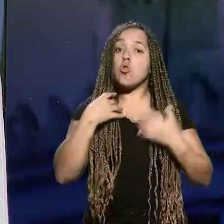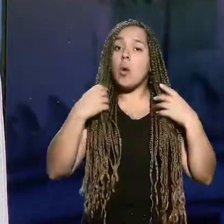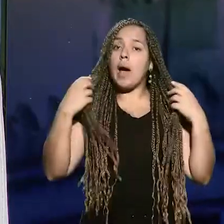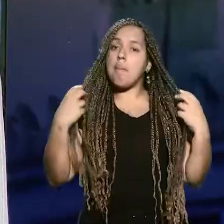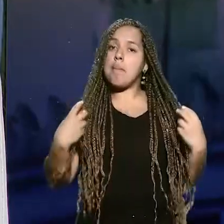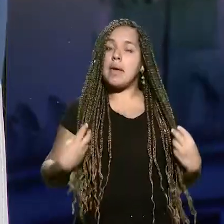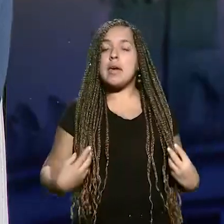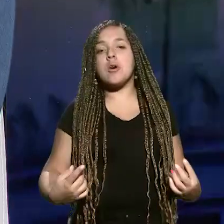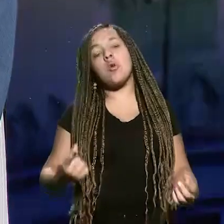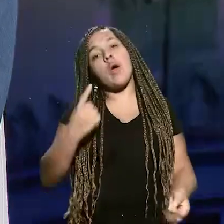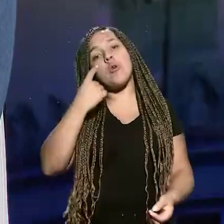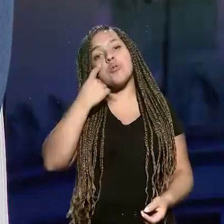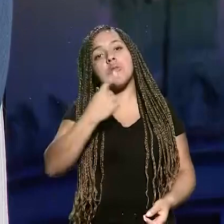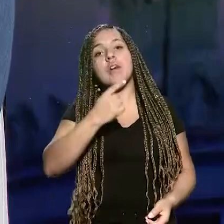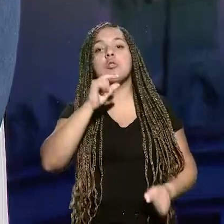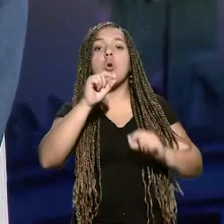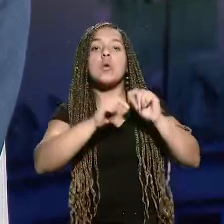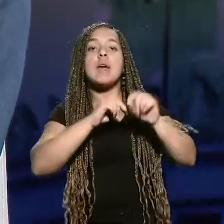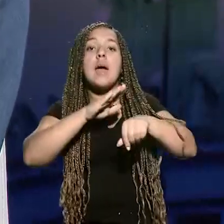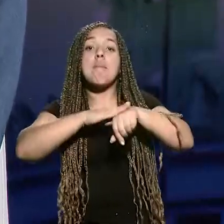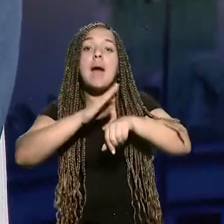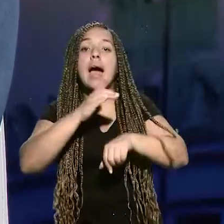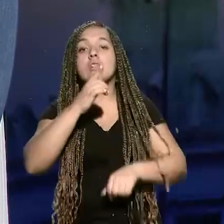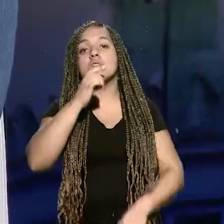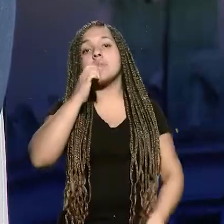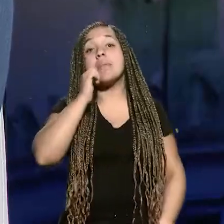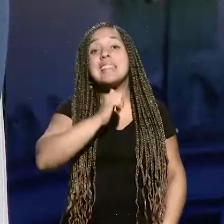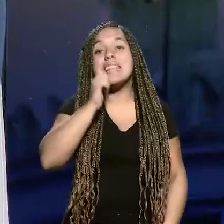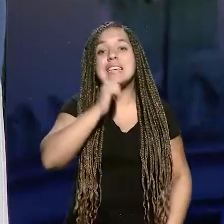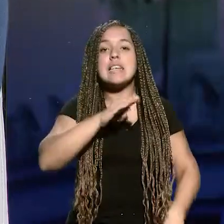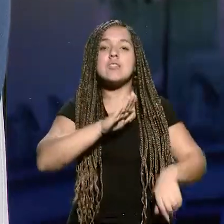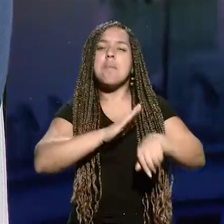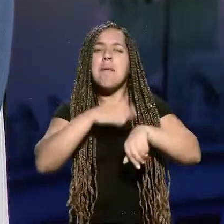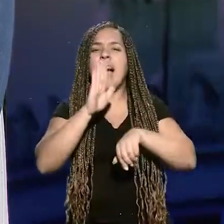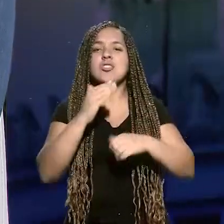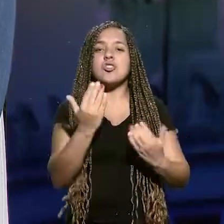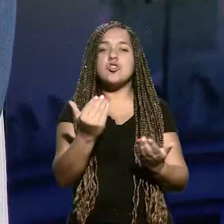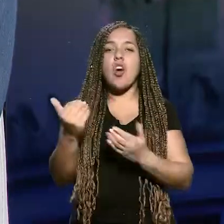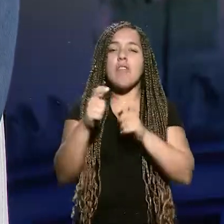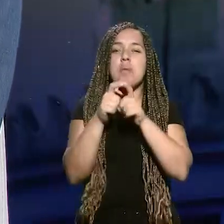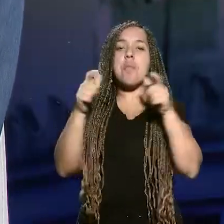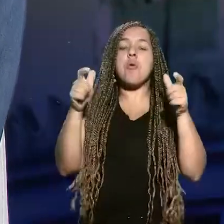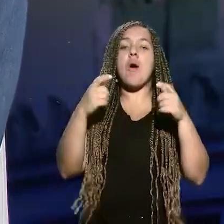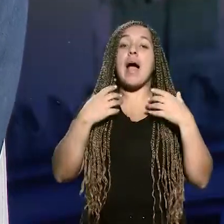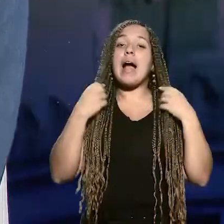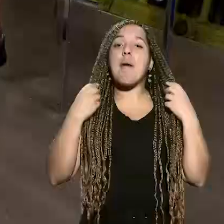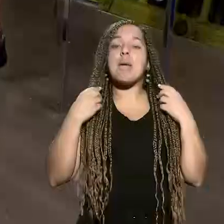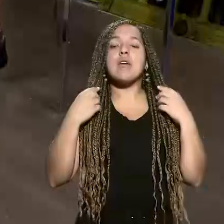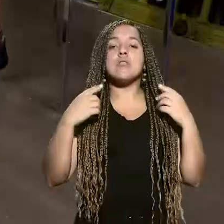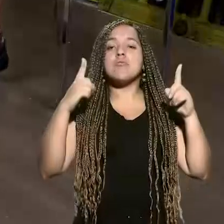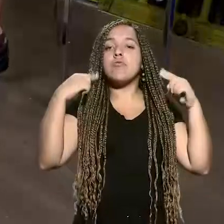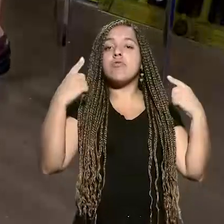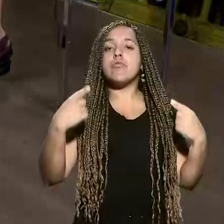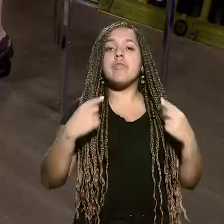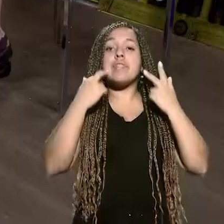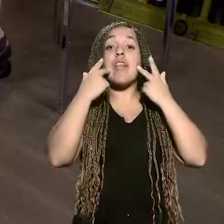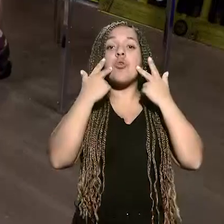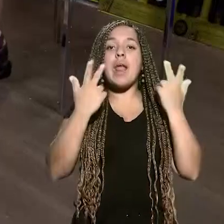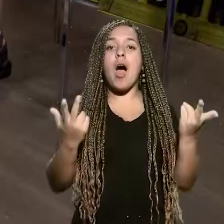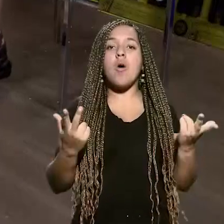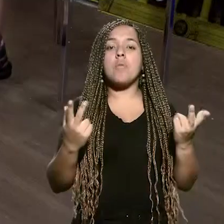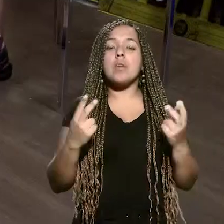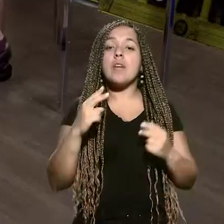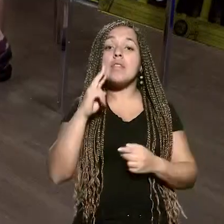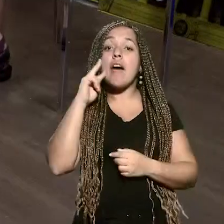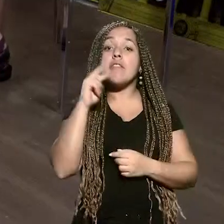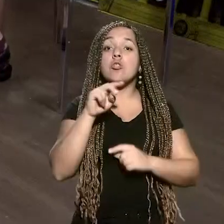vez mais meninas, principalmente mais jovens, usando o cabelo crespo. Roberta, o que está rolando aí com o